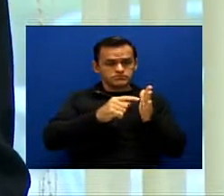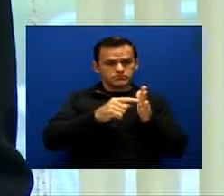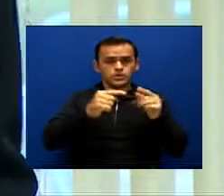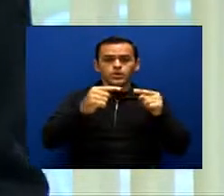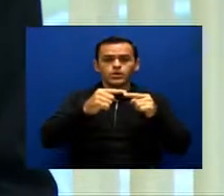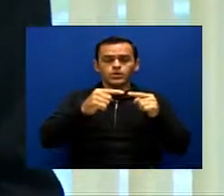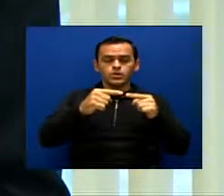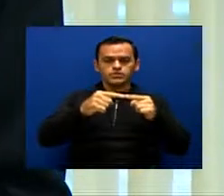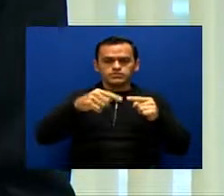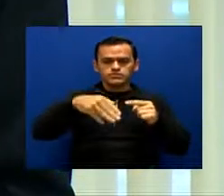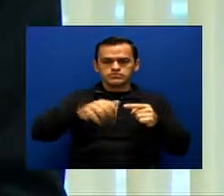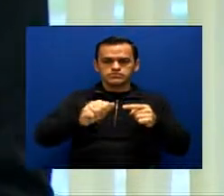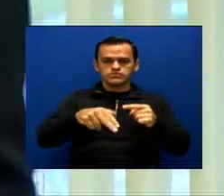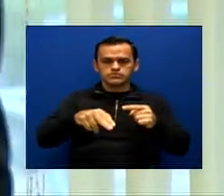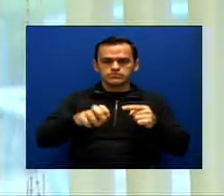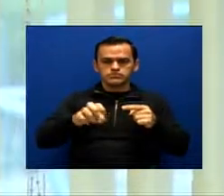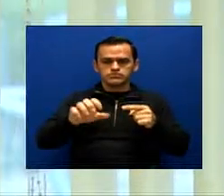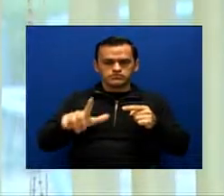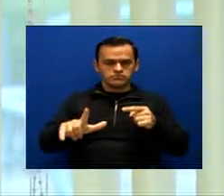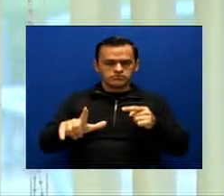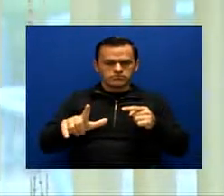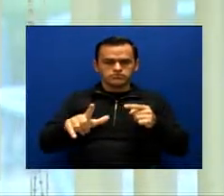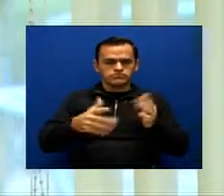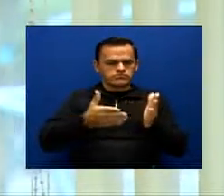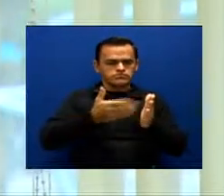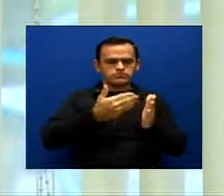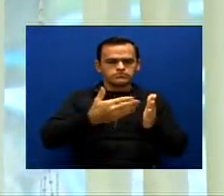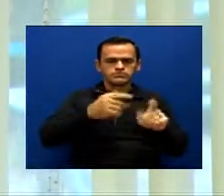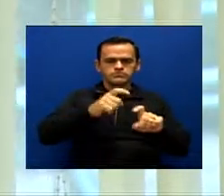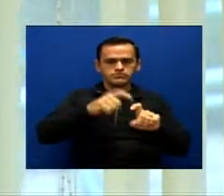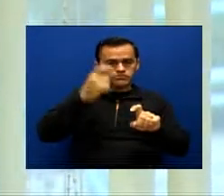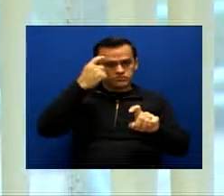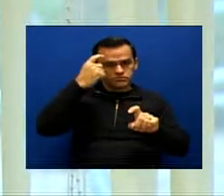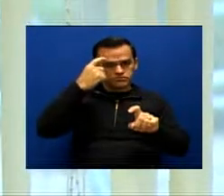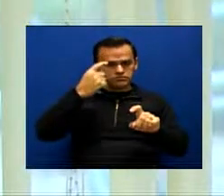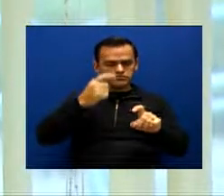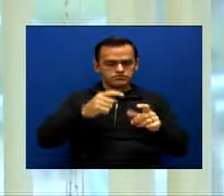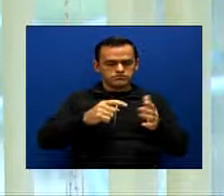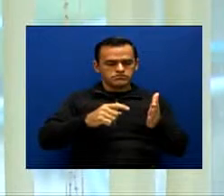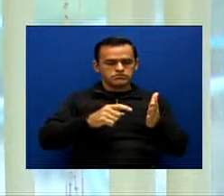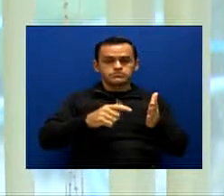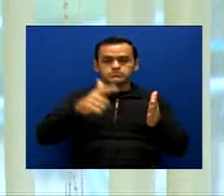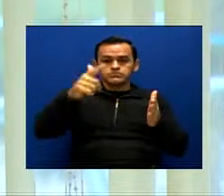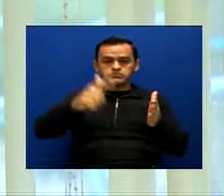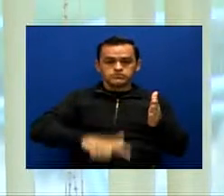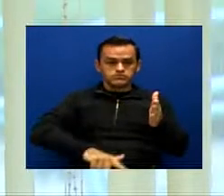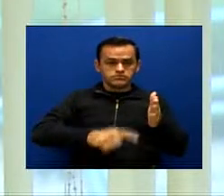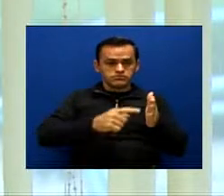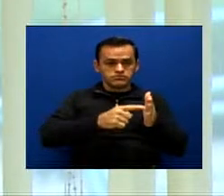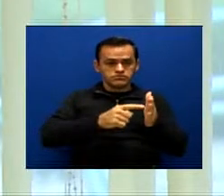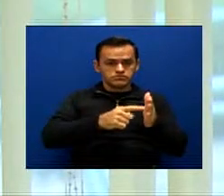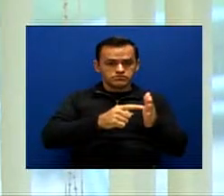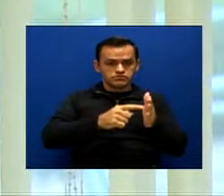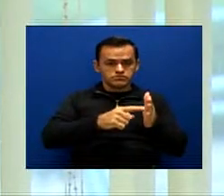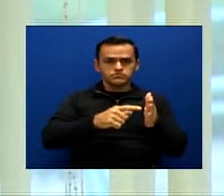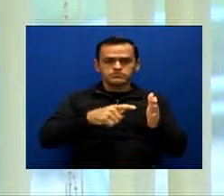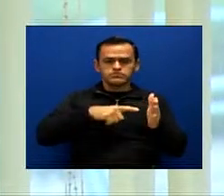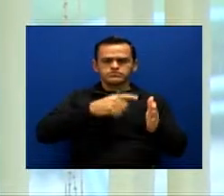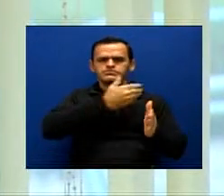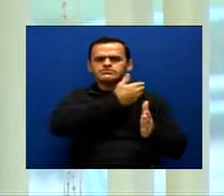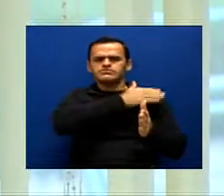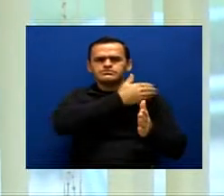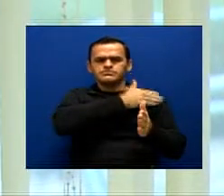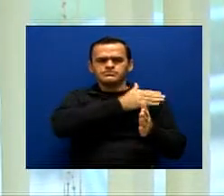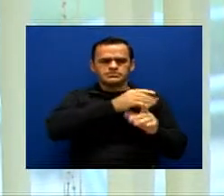o DSM-5 de 2014, que é o mais atual. E chamo ainda mais a atenção para que se quebre também um outro preconceito de